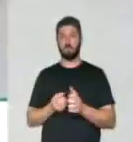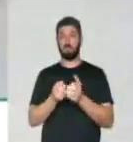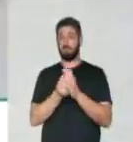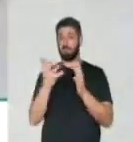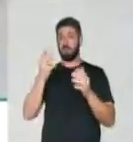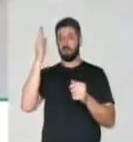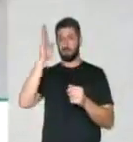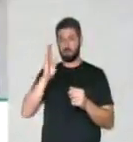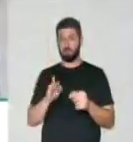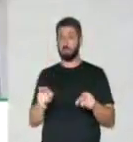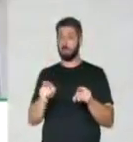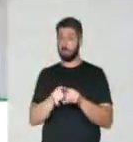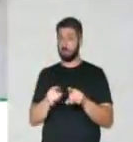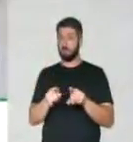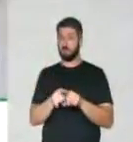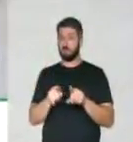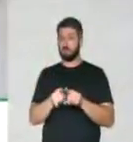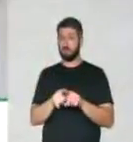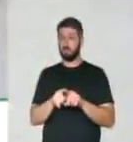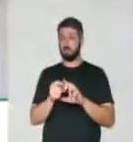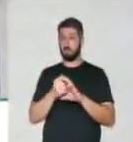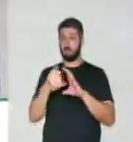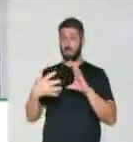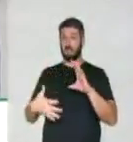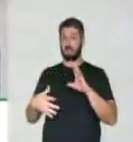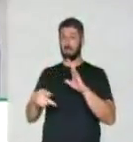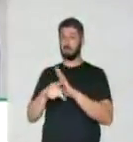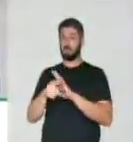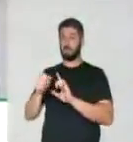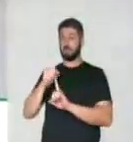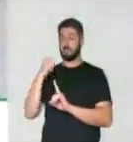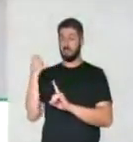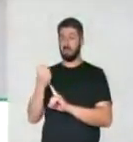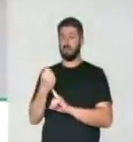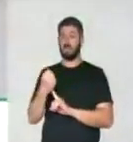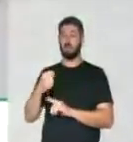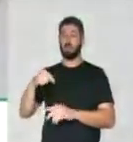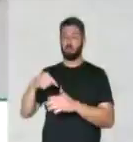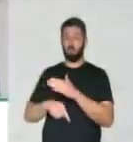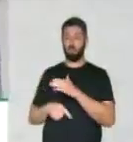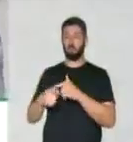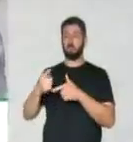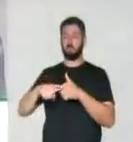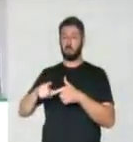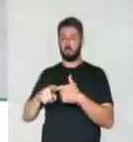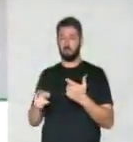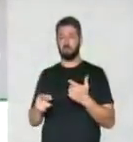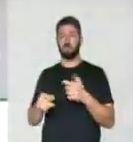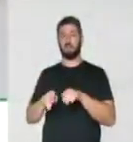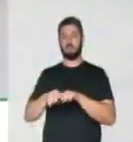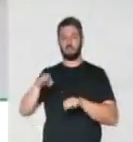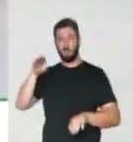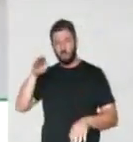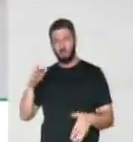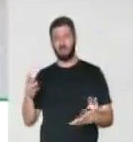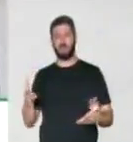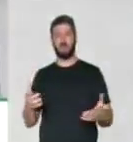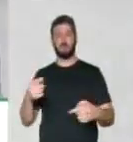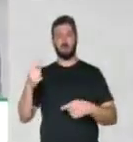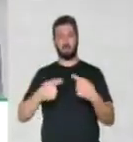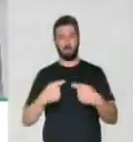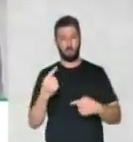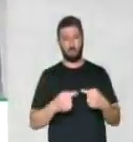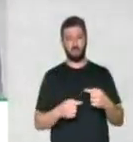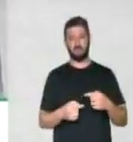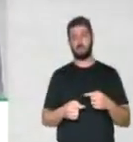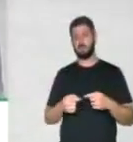nesse país, inclusive no aspecto social, das nossas profundas mazelas, das desigualdades, das